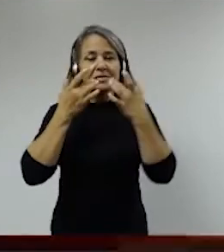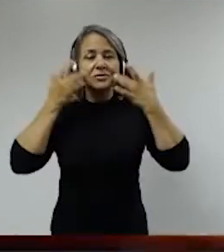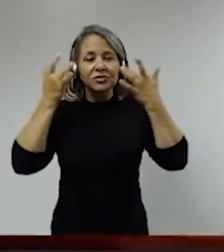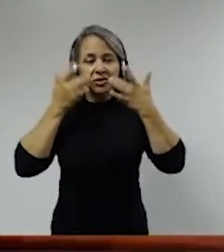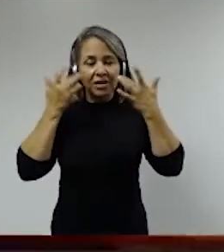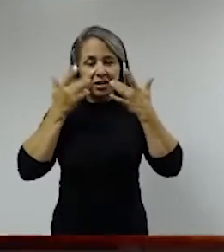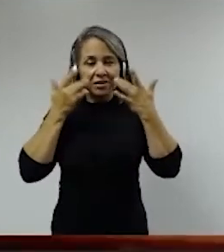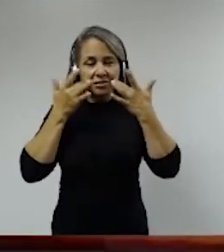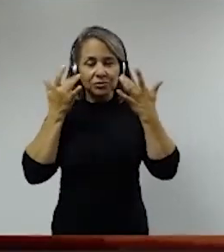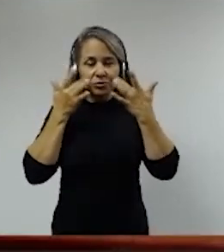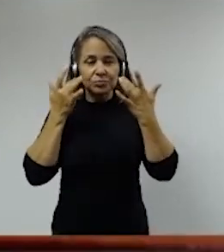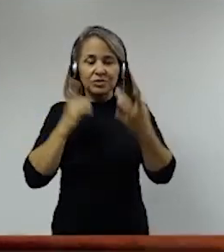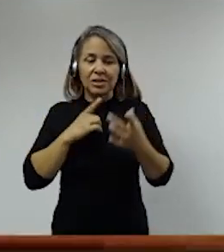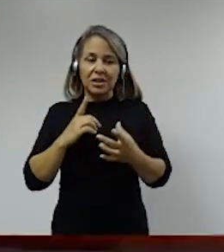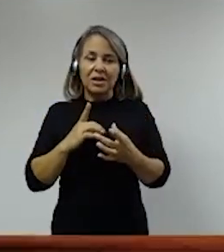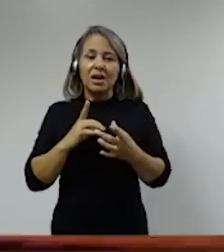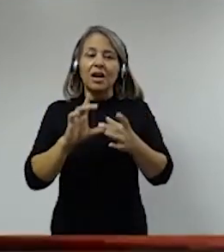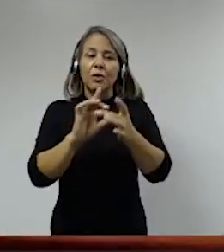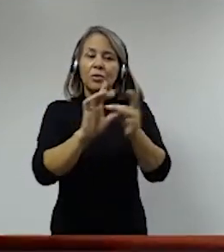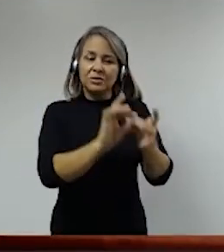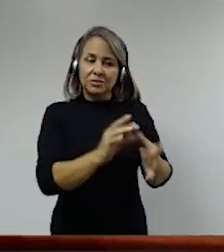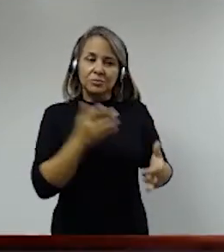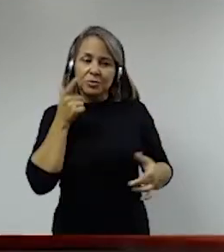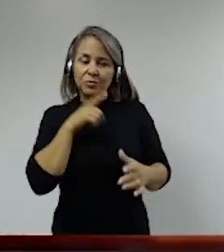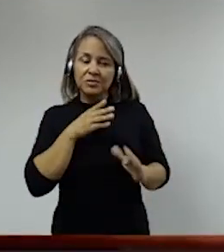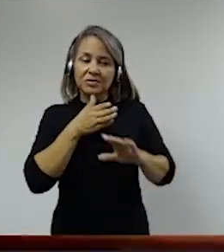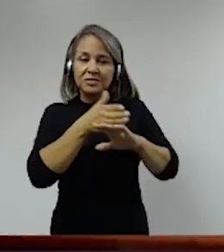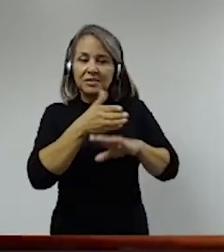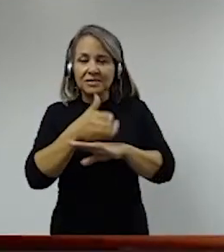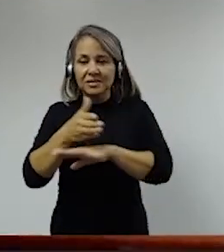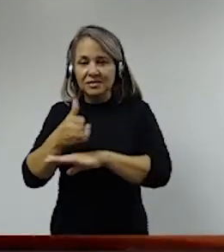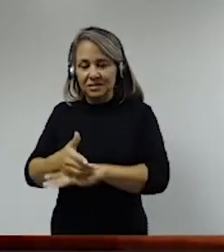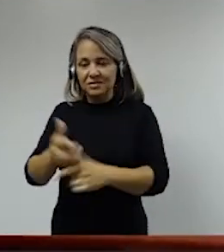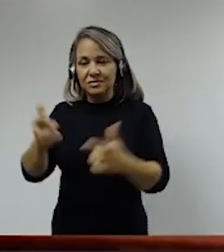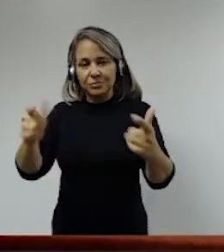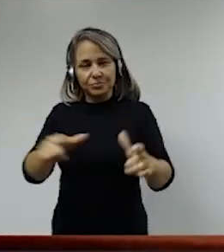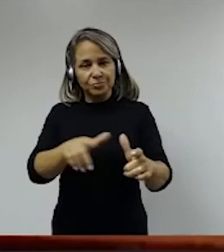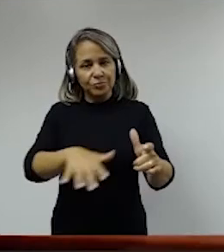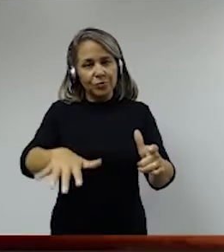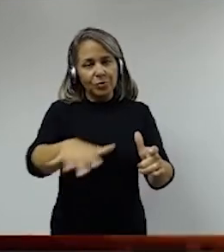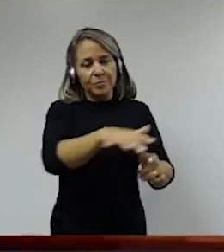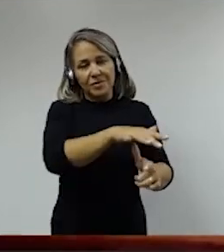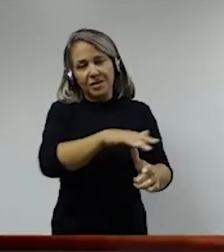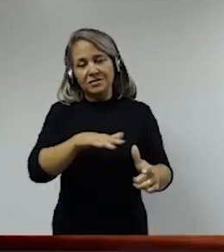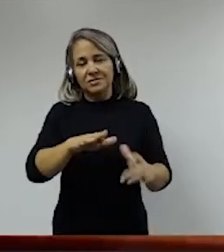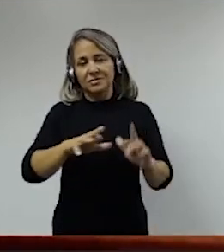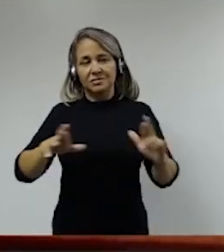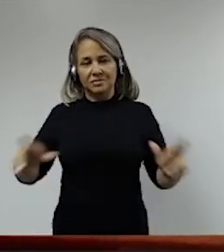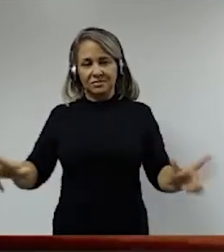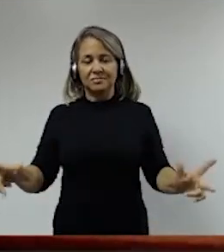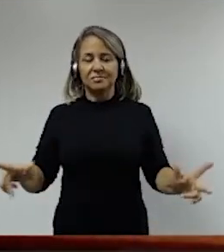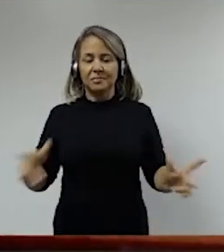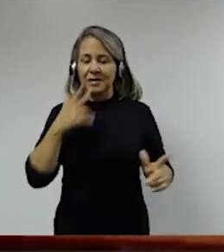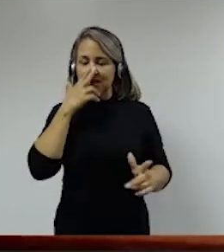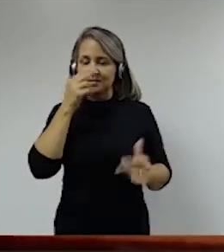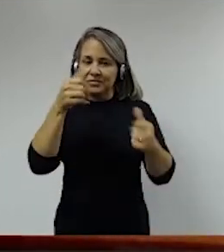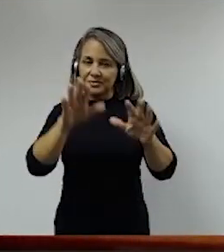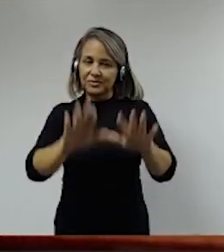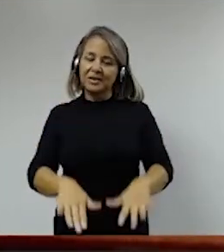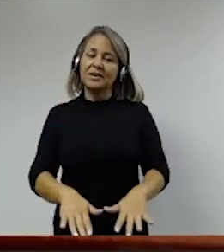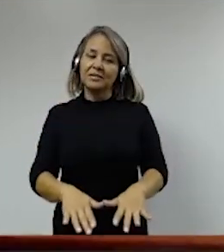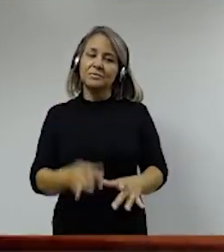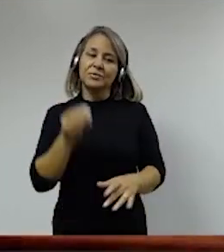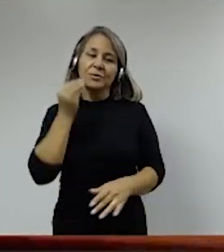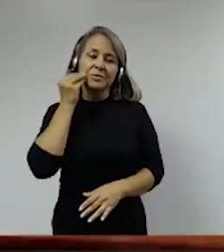tornarem conteúdos para serem acessados em outros formatos, para mim, é uma tendência que fica. Acho que